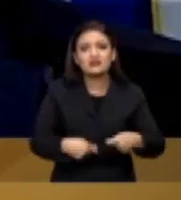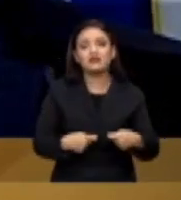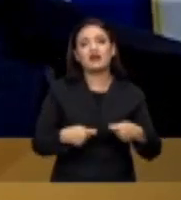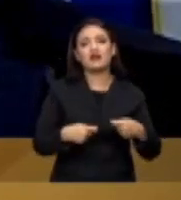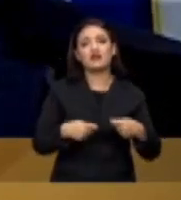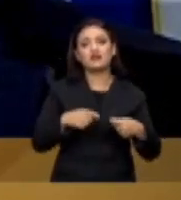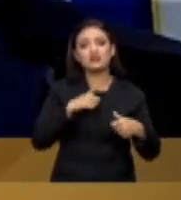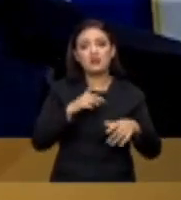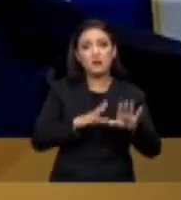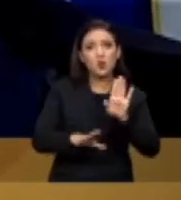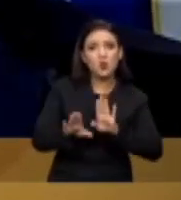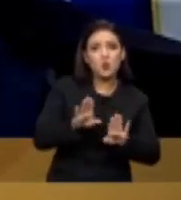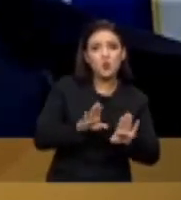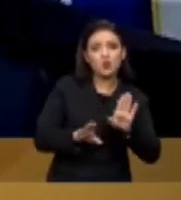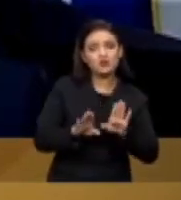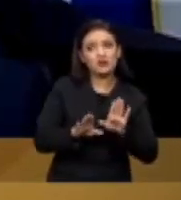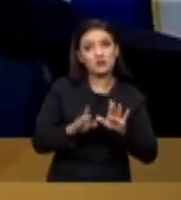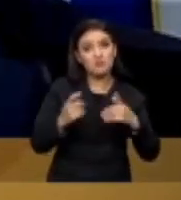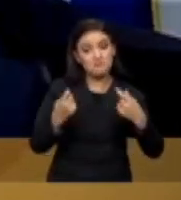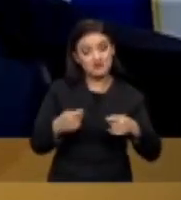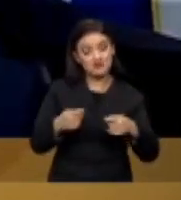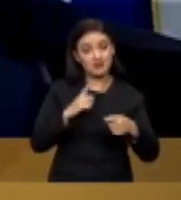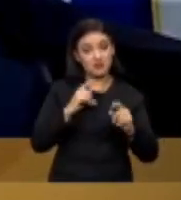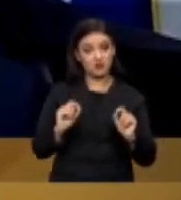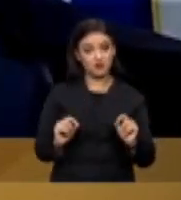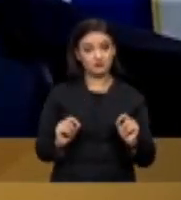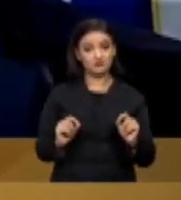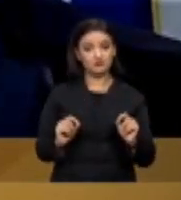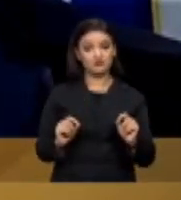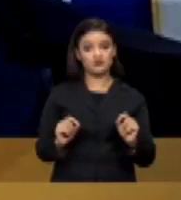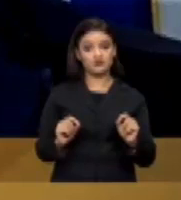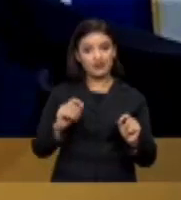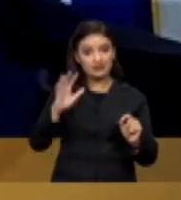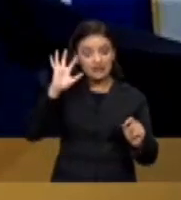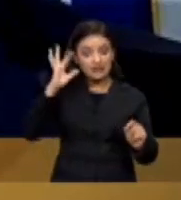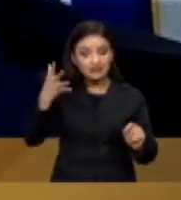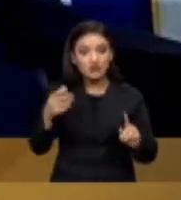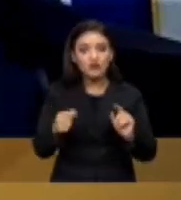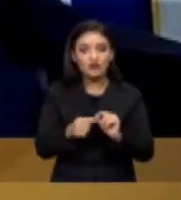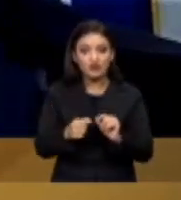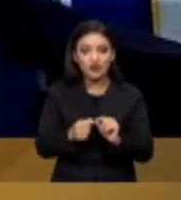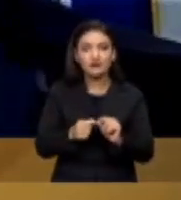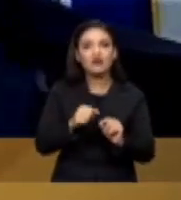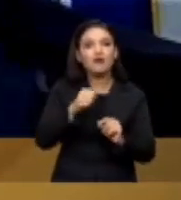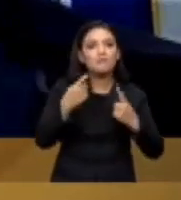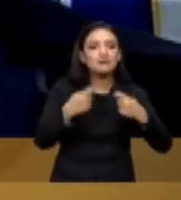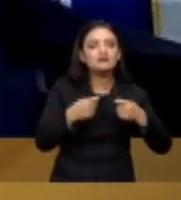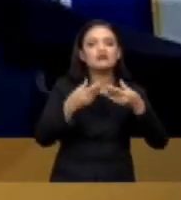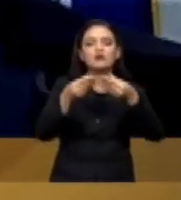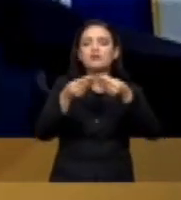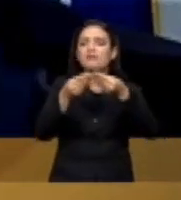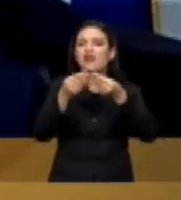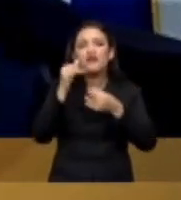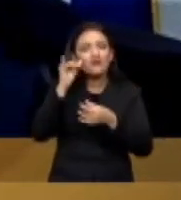proporcionalidade impõe que a medida adotada seja a maneira menos gravosa ao direito